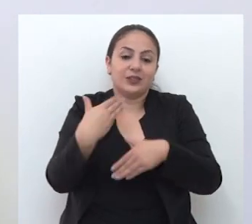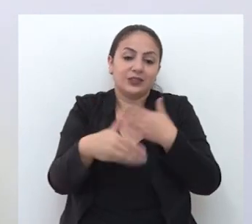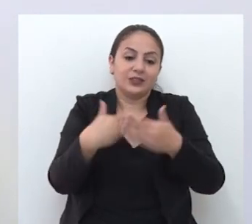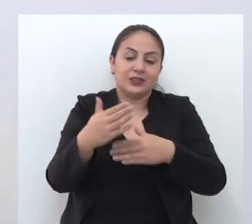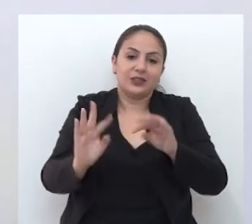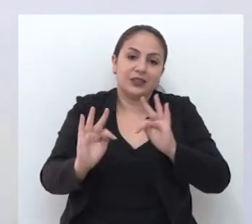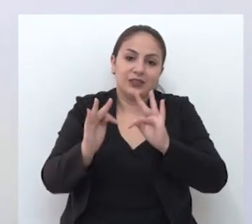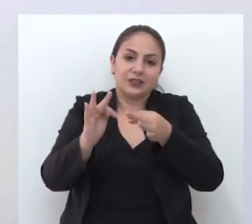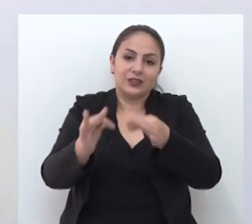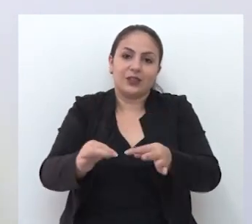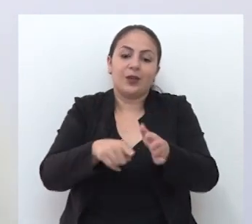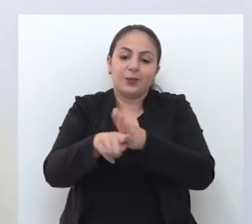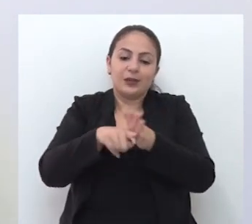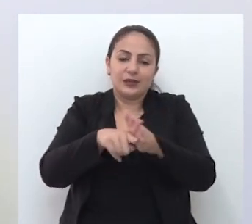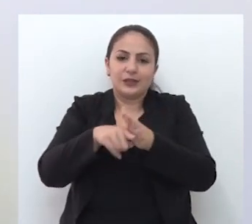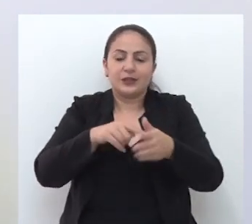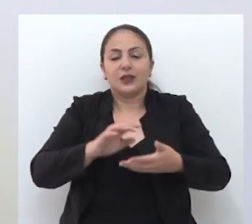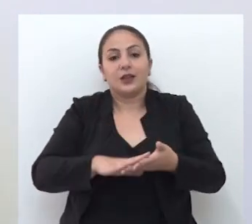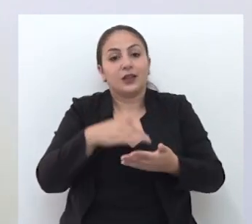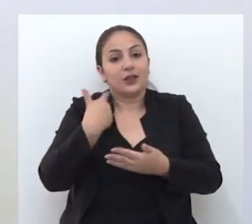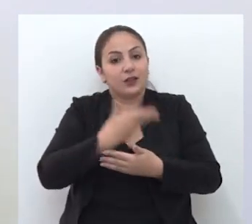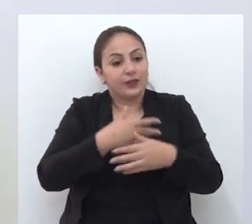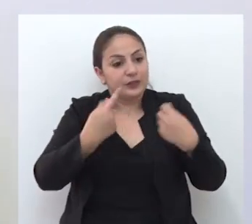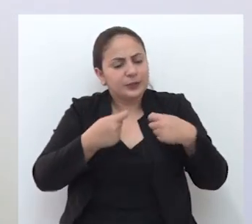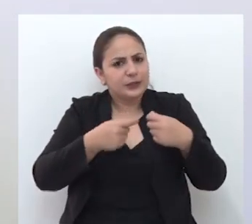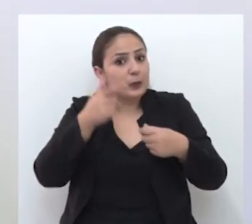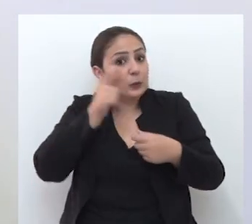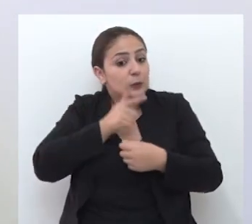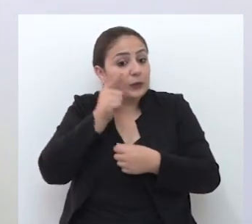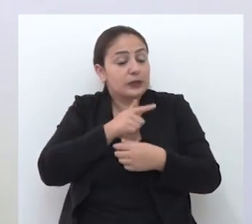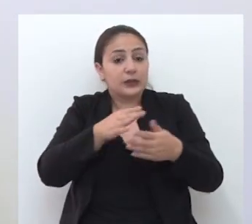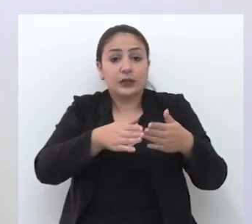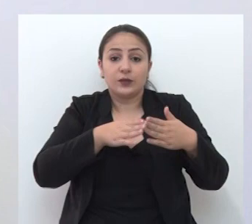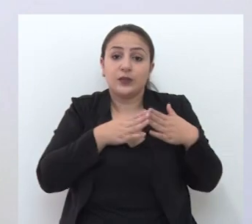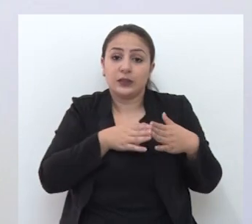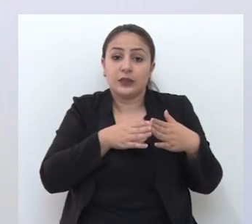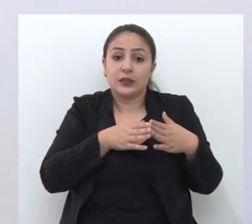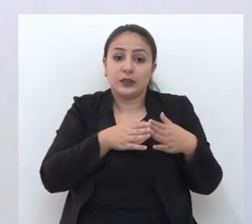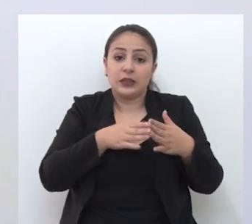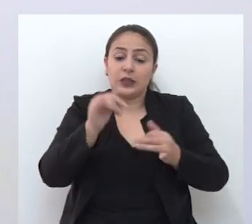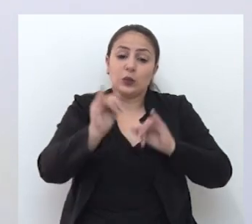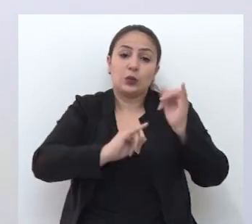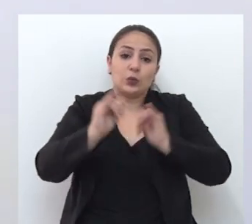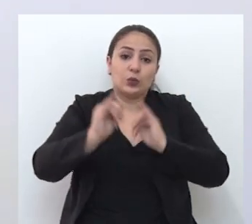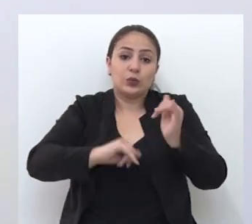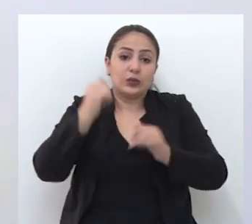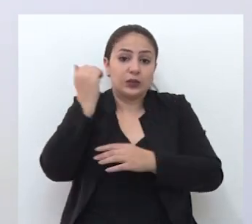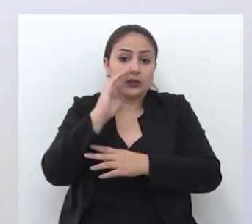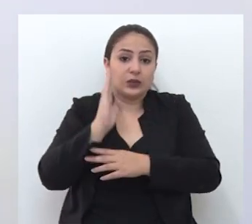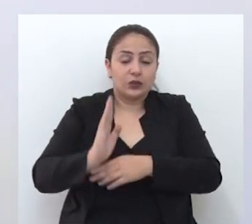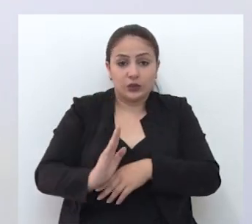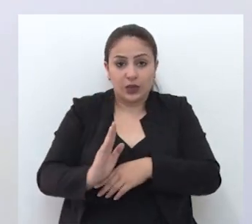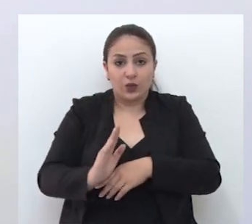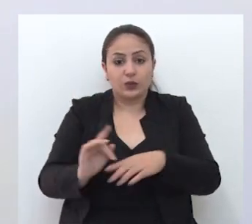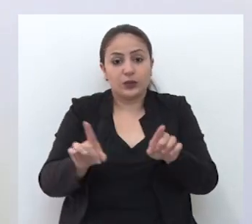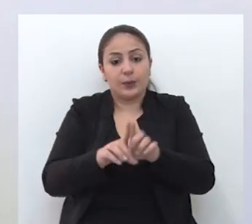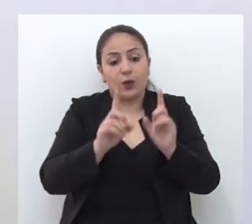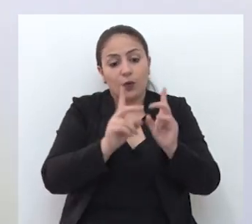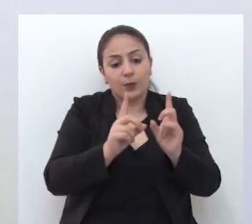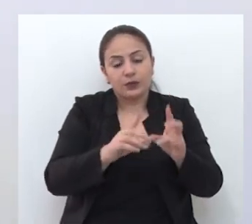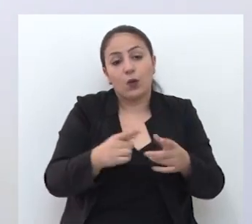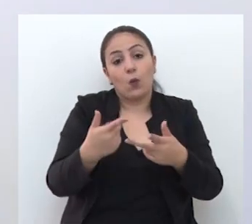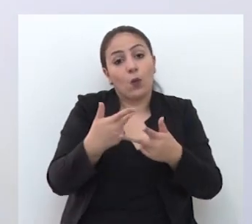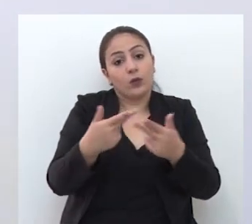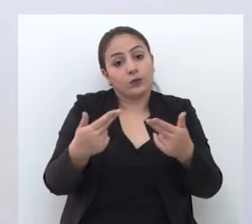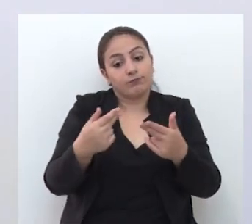em desenvolvimento de tecnologia e pesquisa, que é o que a gente precisa para realmente proteger a nossa indústria nacional, o nosso comércio. A única